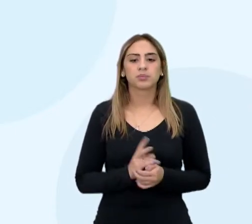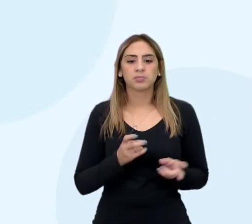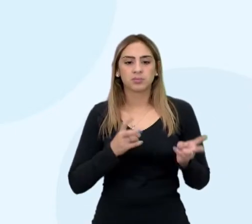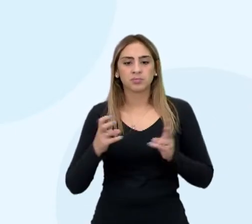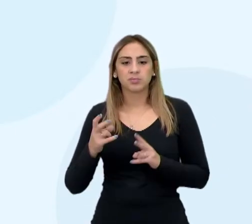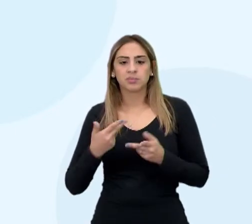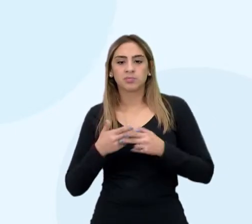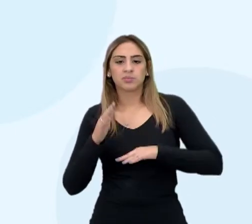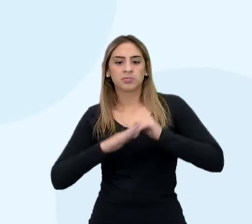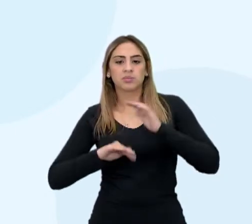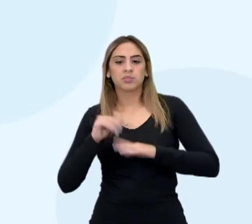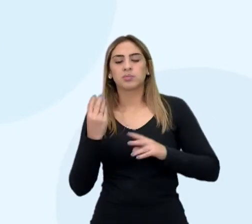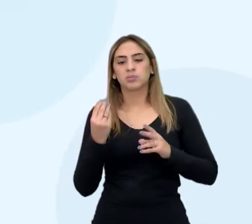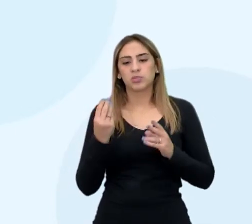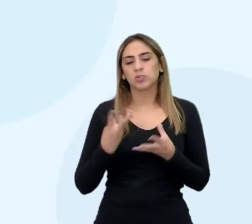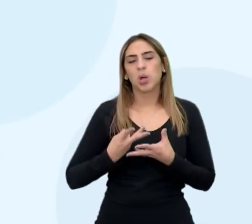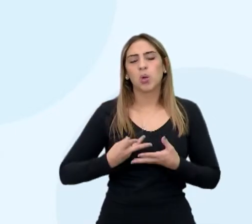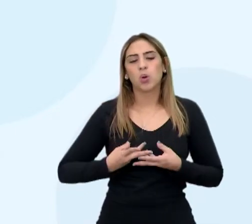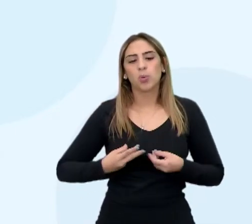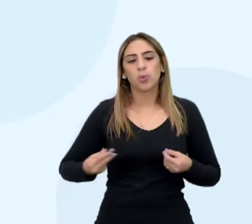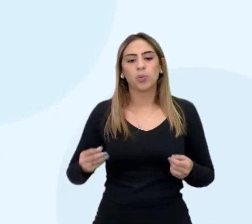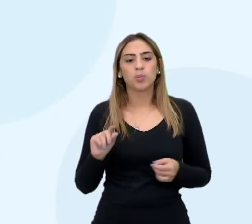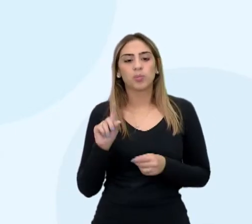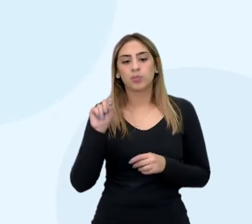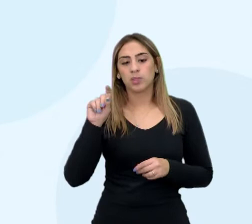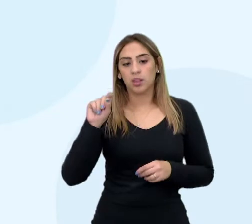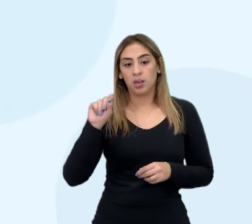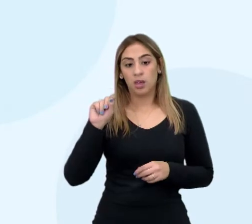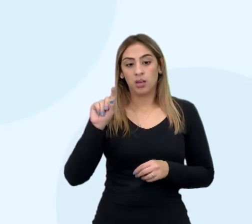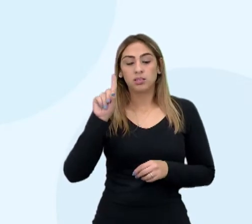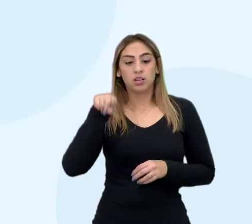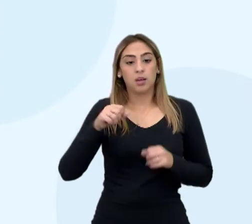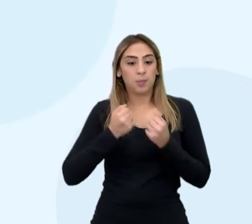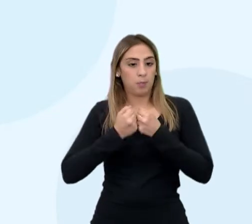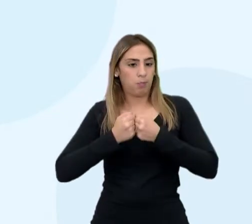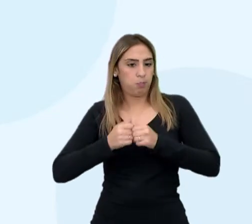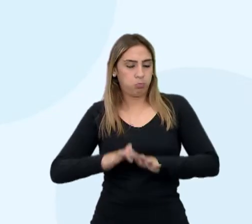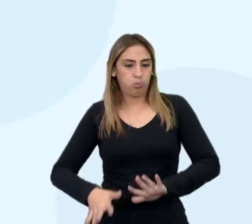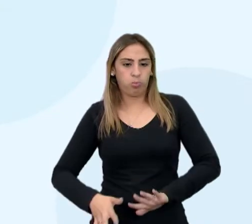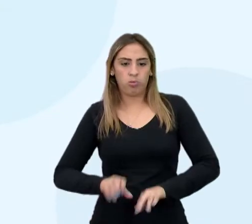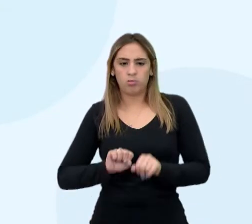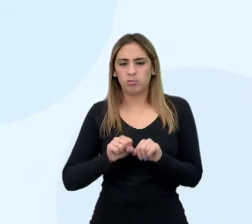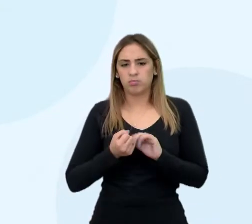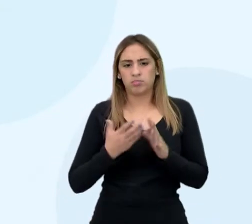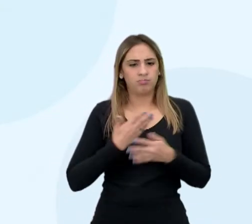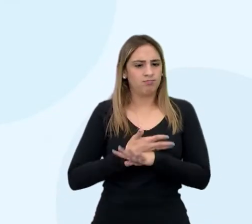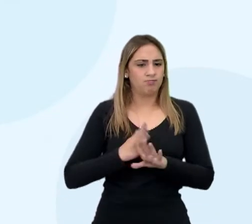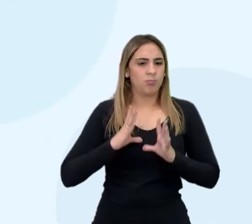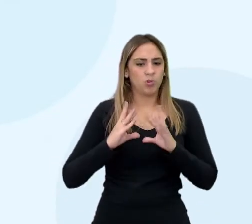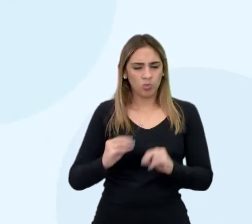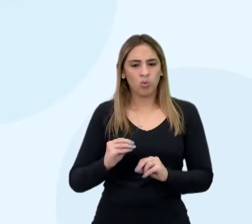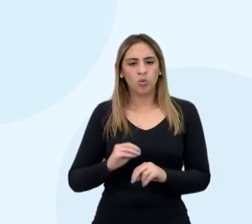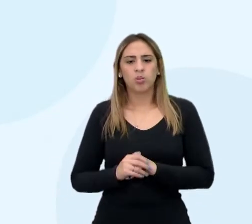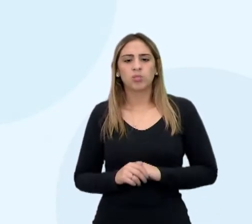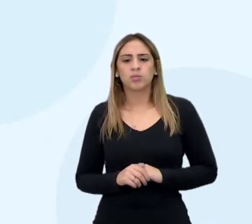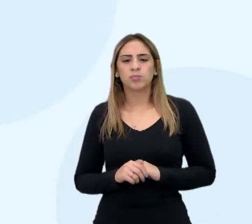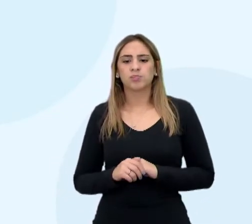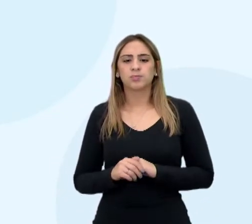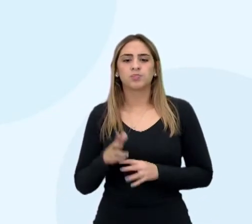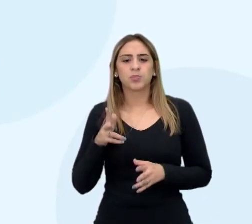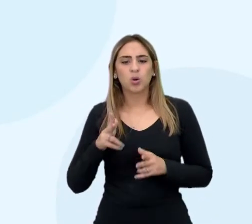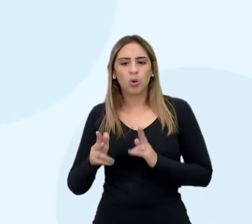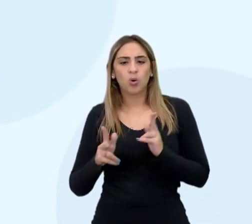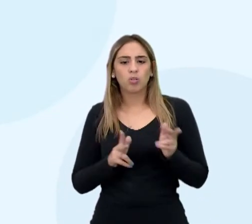em construções muito sólidas. Aí o 10 é destruidor, abre-se em fendas no solo, há cortes nas